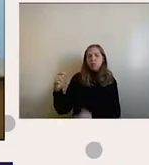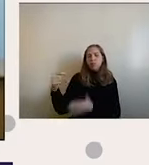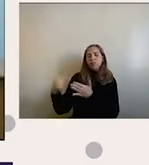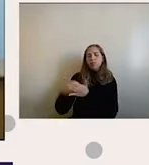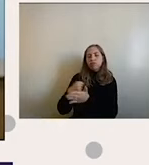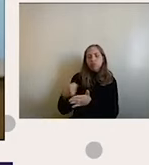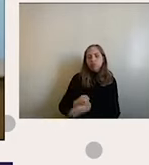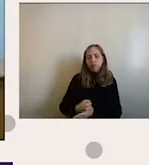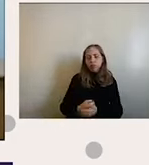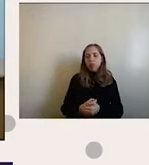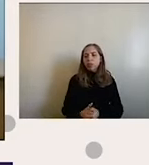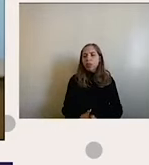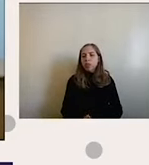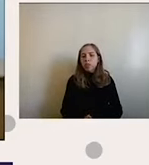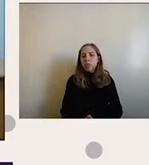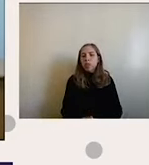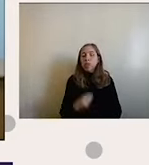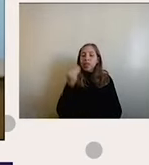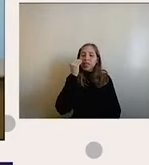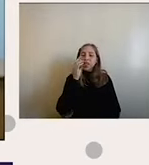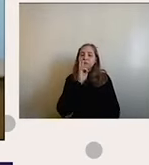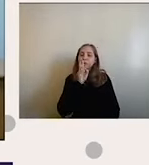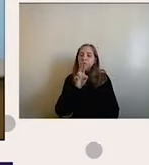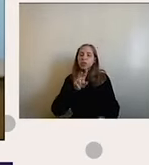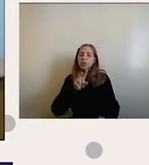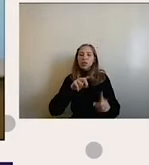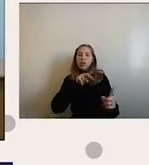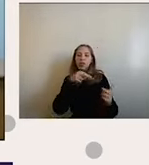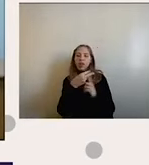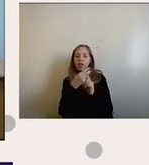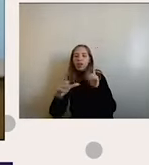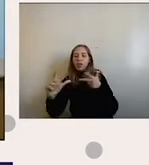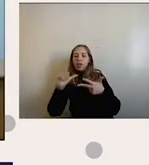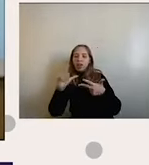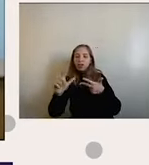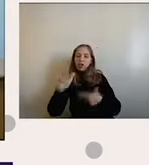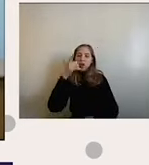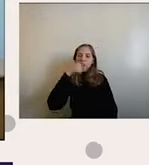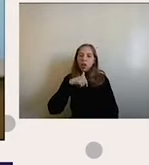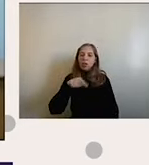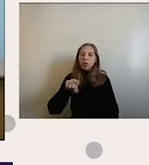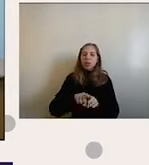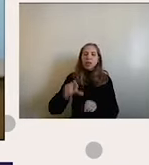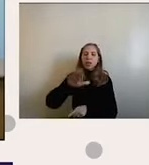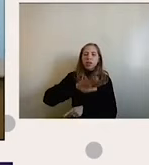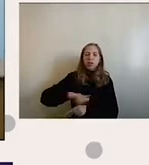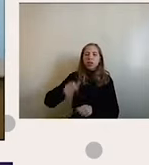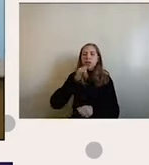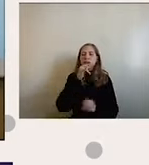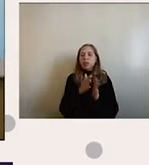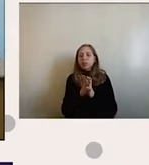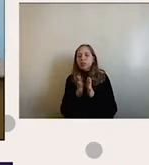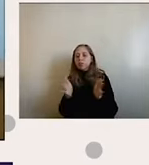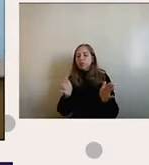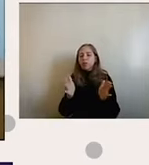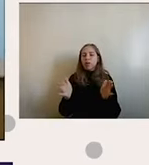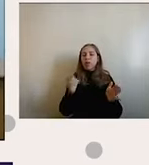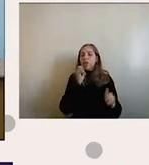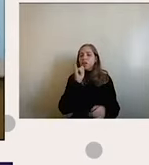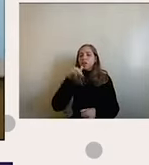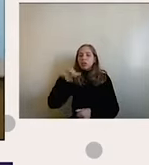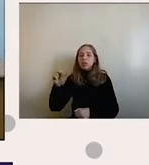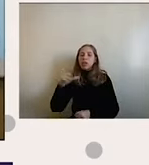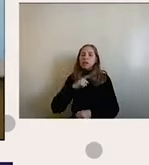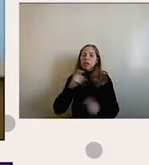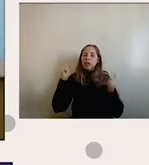Vou tentar responder de um ponto de vista legislativo, né? Eu acho que nesse caso do limbo previdenciário, por exemplo, de novo a gente recai na dificuldade da intersetorialidade,